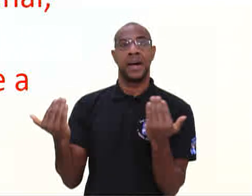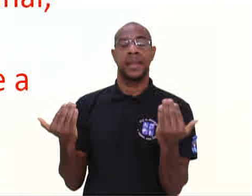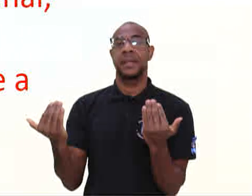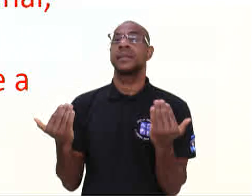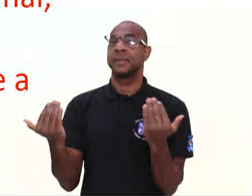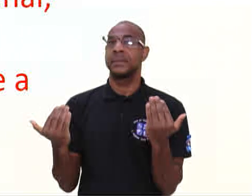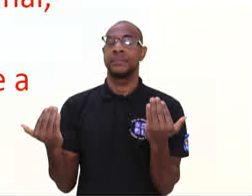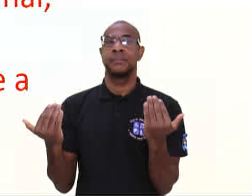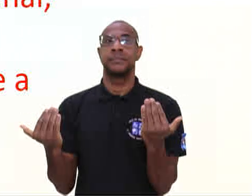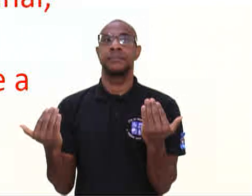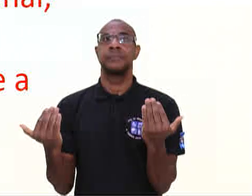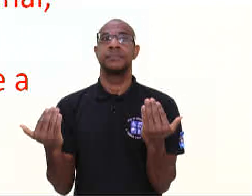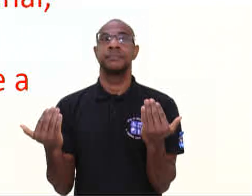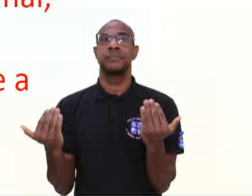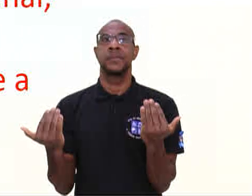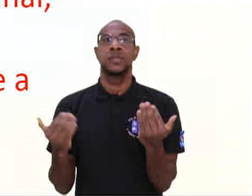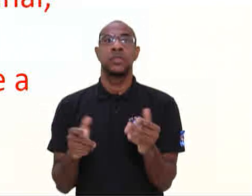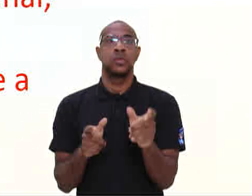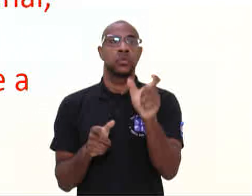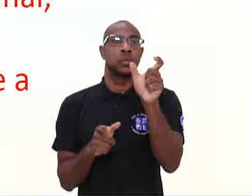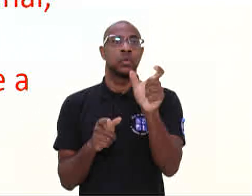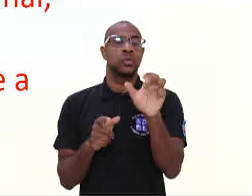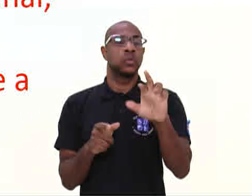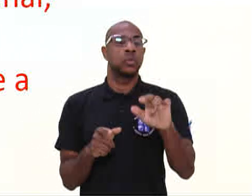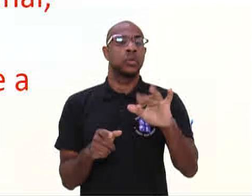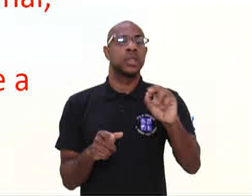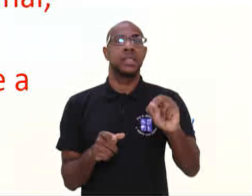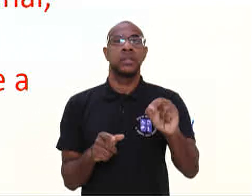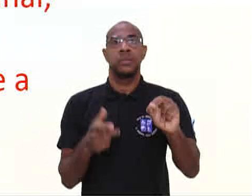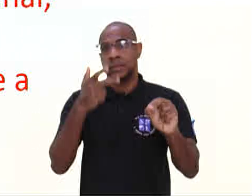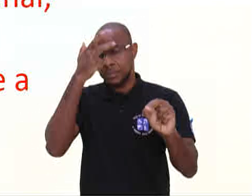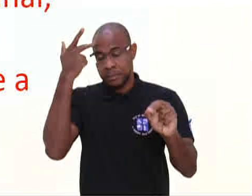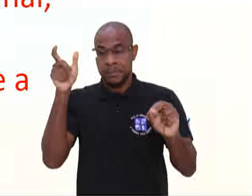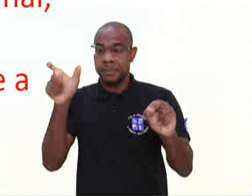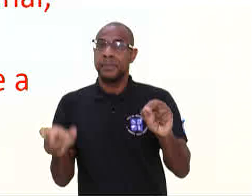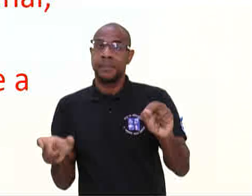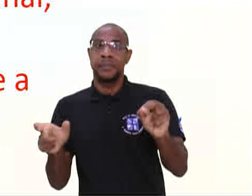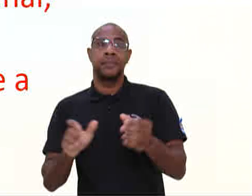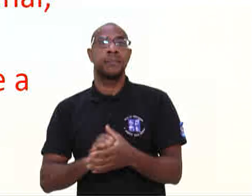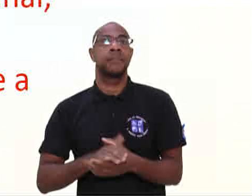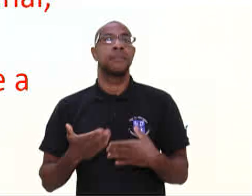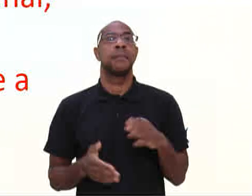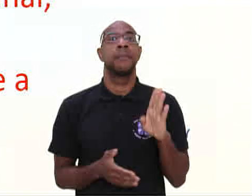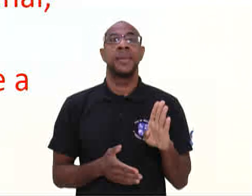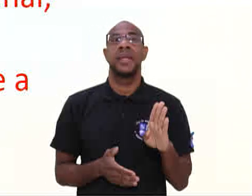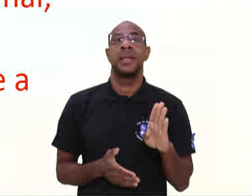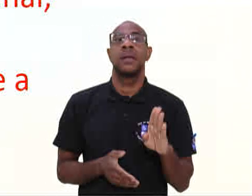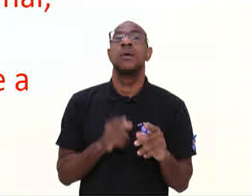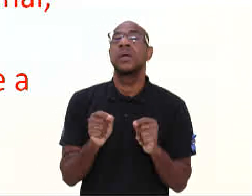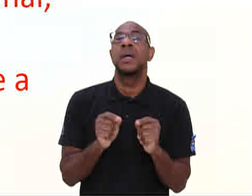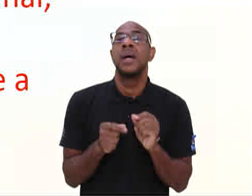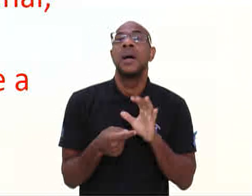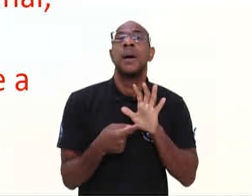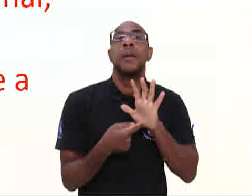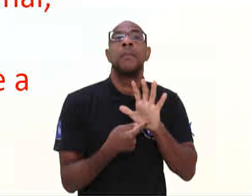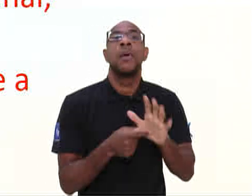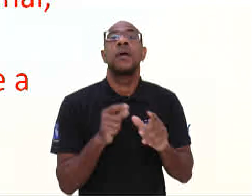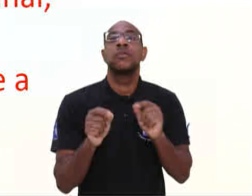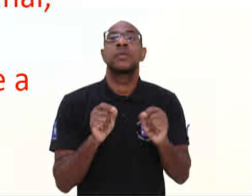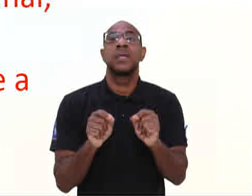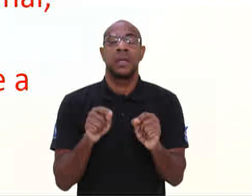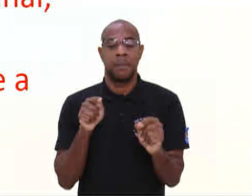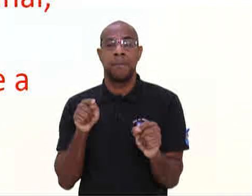gente. Observem o conectivo como explícito. Letra B, note o emprego peculiar da pontuação no